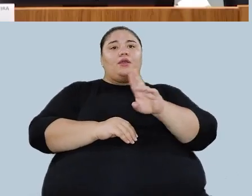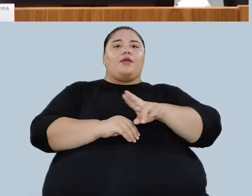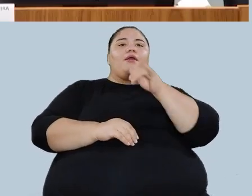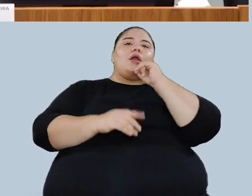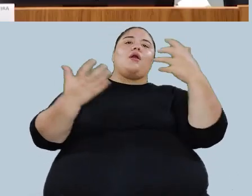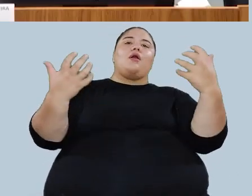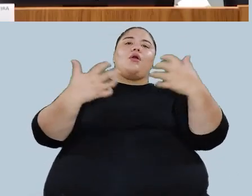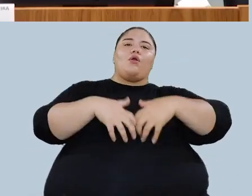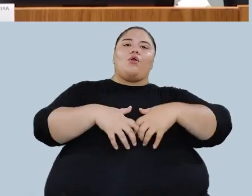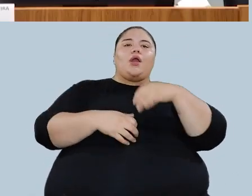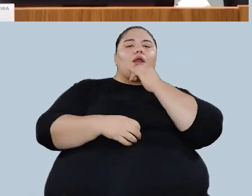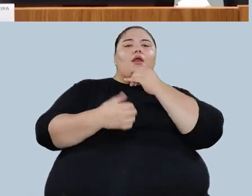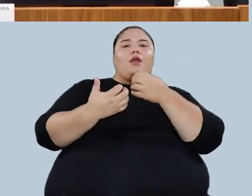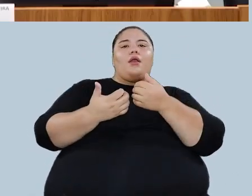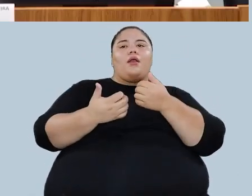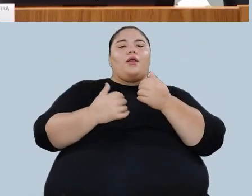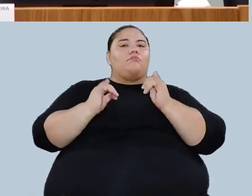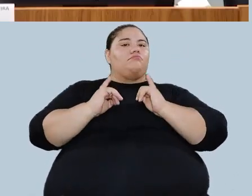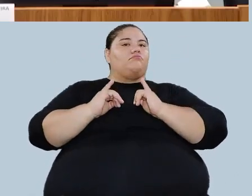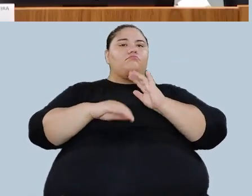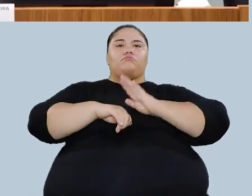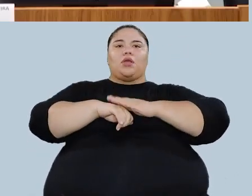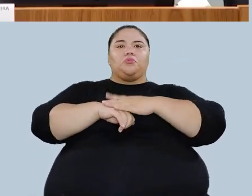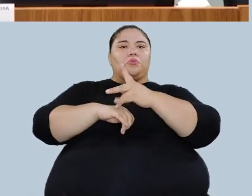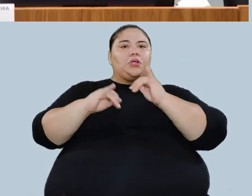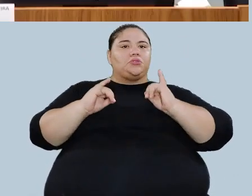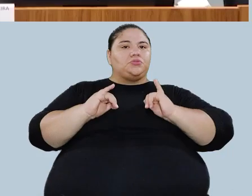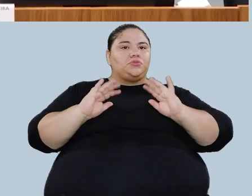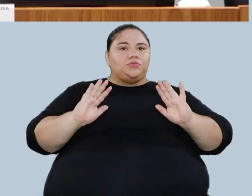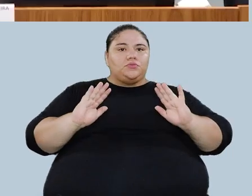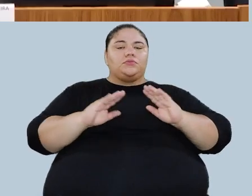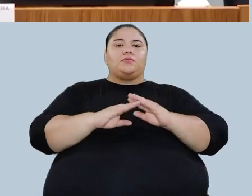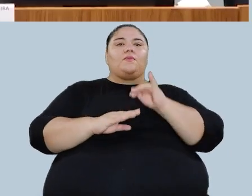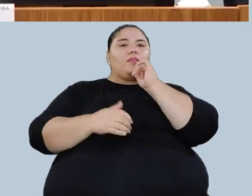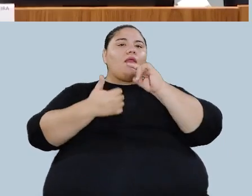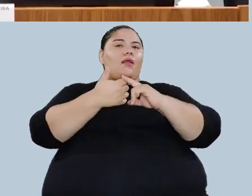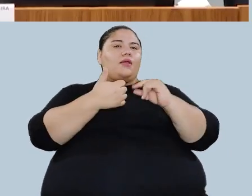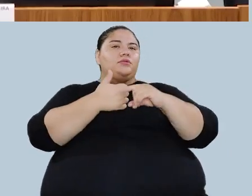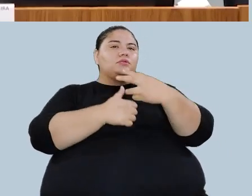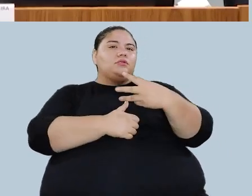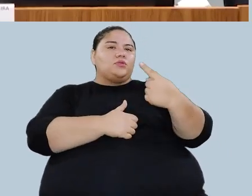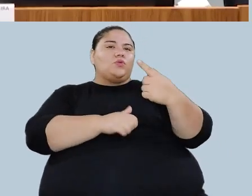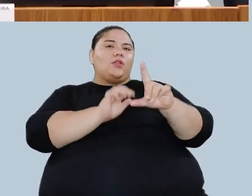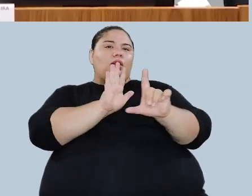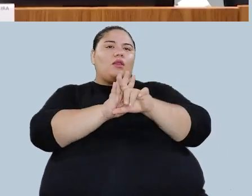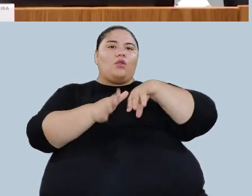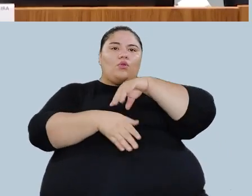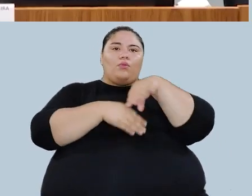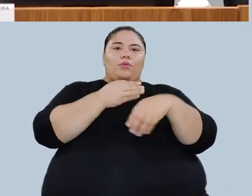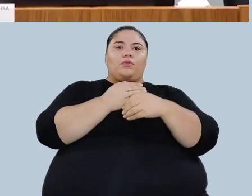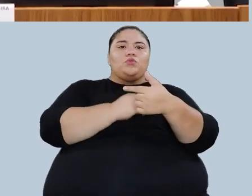mecanismo funcionar de forma automática, né? Então, aqui no artigo 31 da Lei